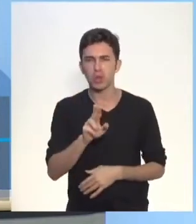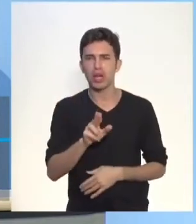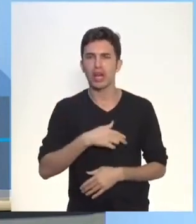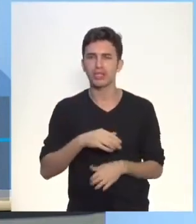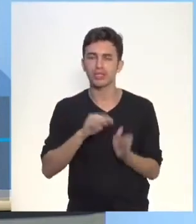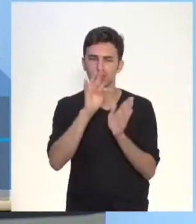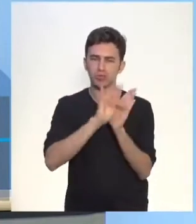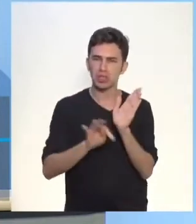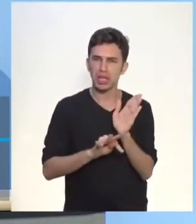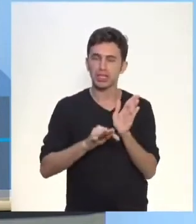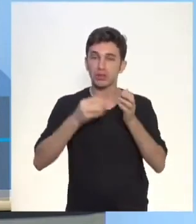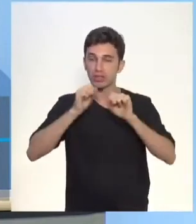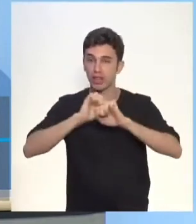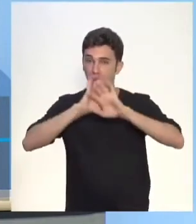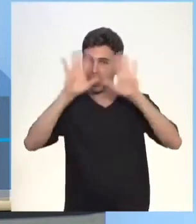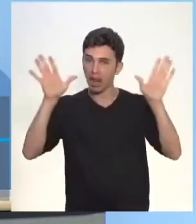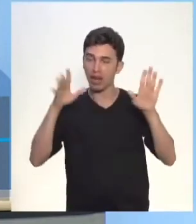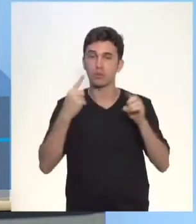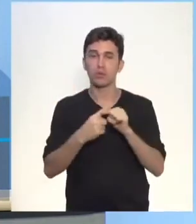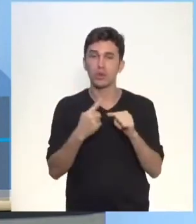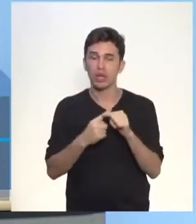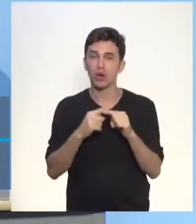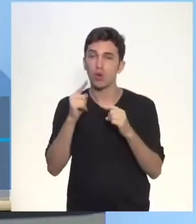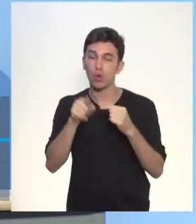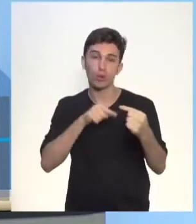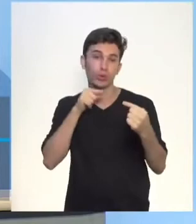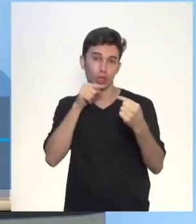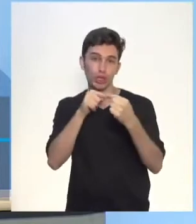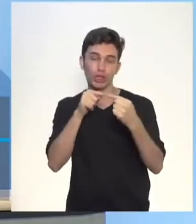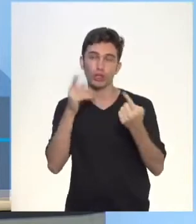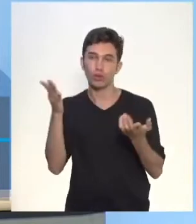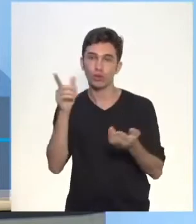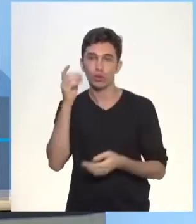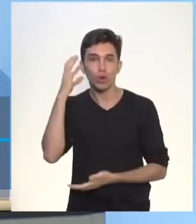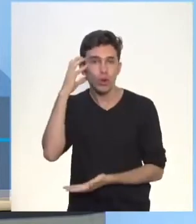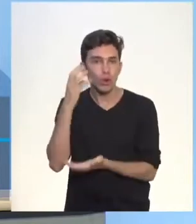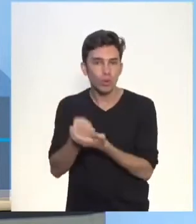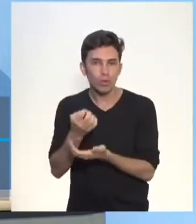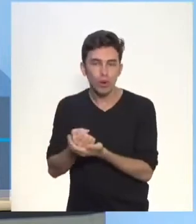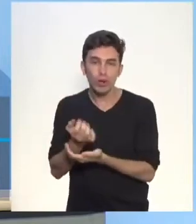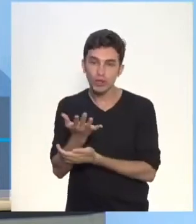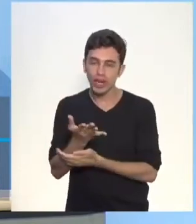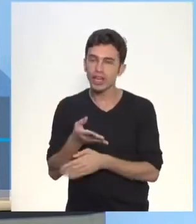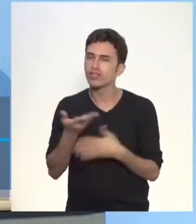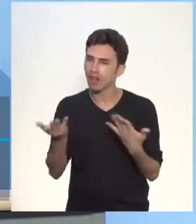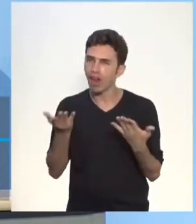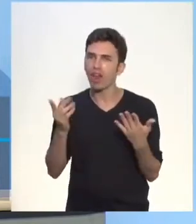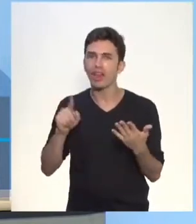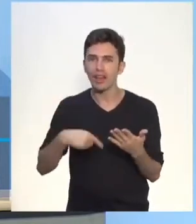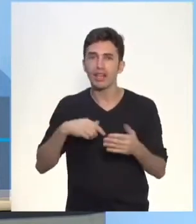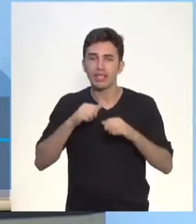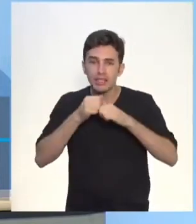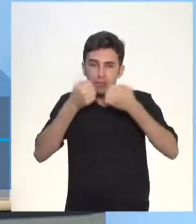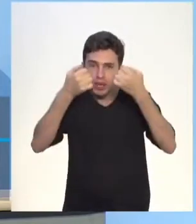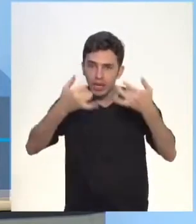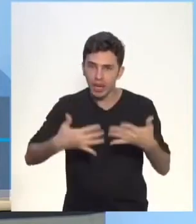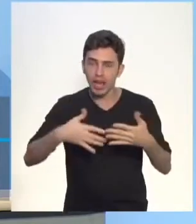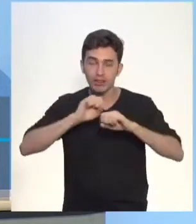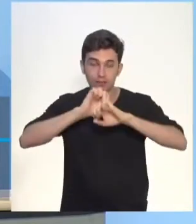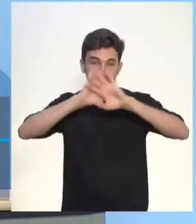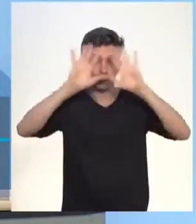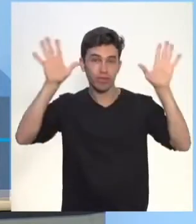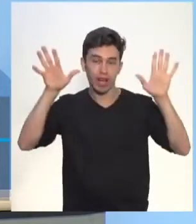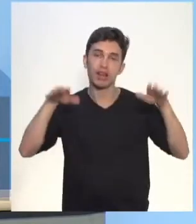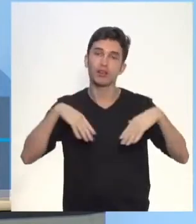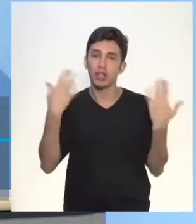o objetivo do podcast é isso, de você utilizar uma linguagem que chega até o público-alvo. Então, consegue atingir qualquer camada,